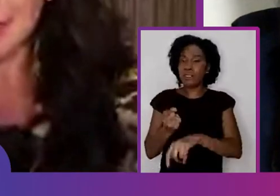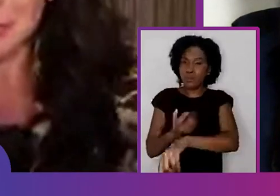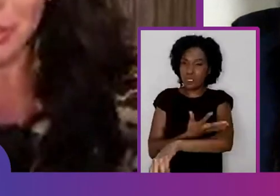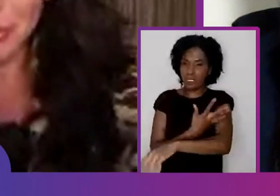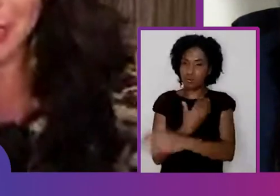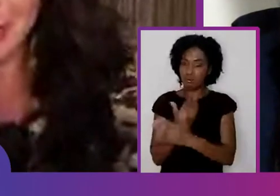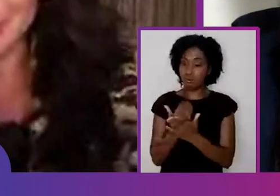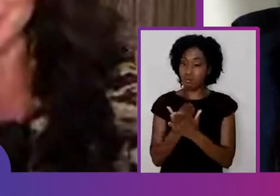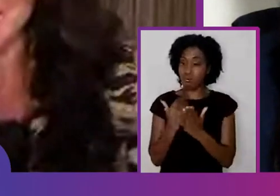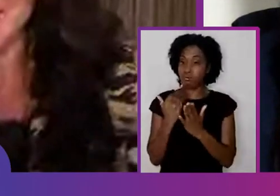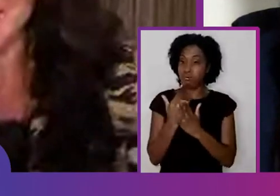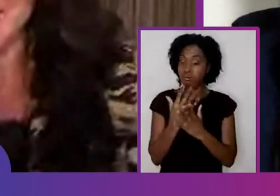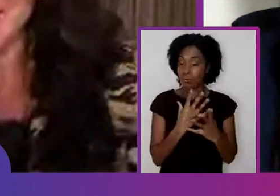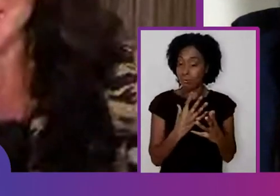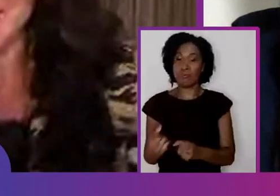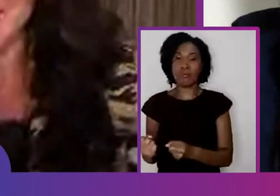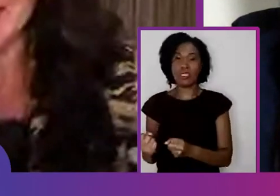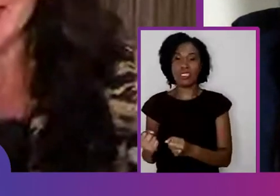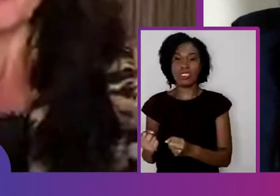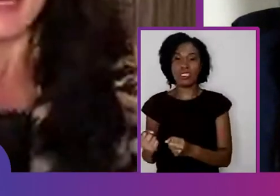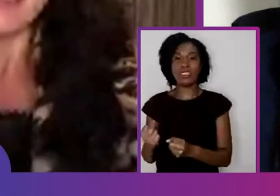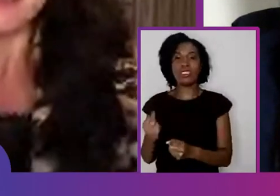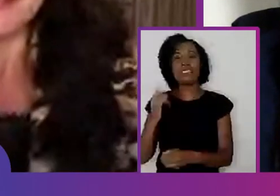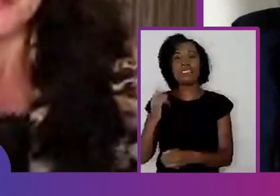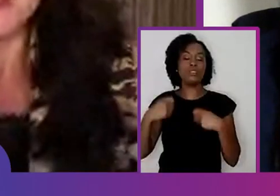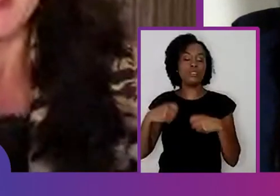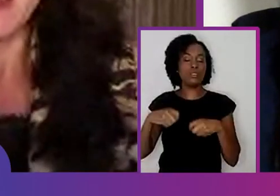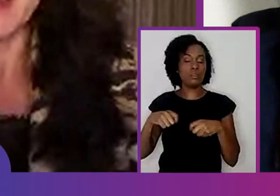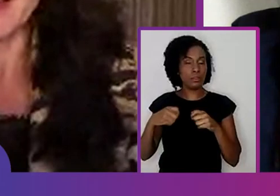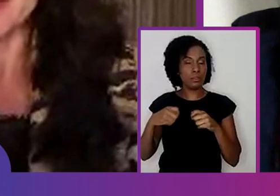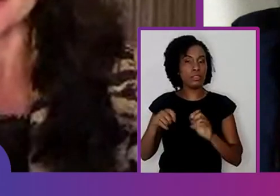passar para a criança. A gente tem a obrigação,